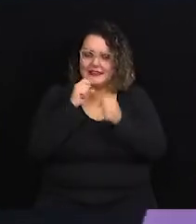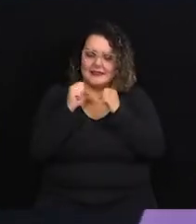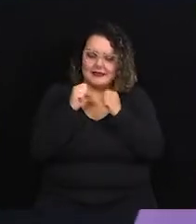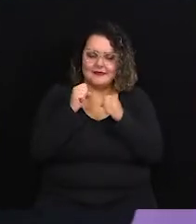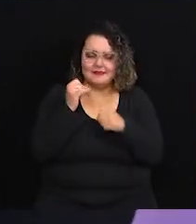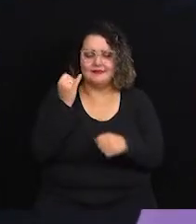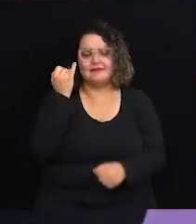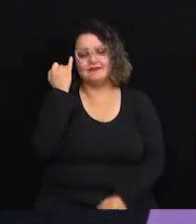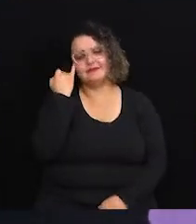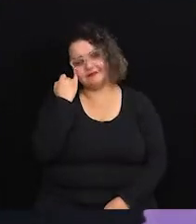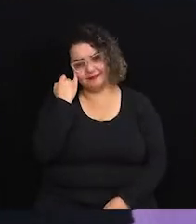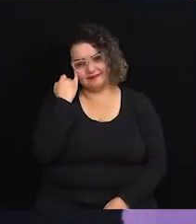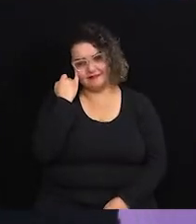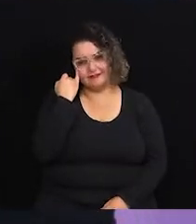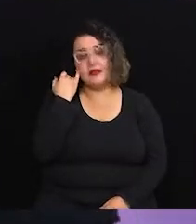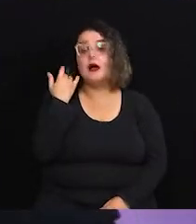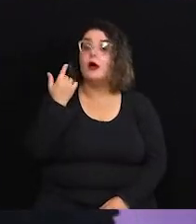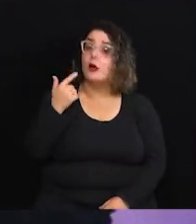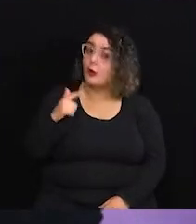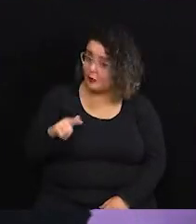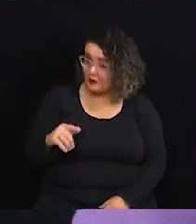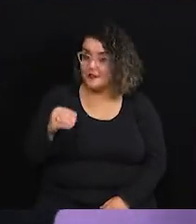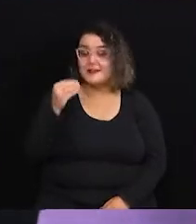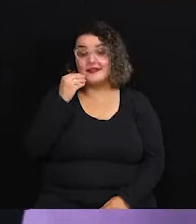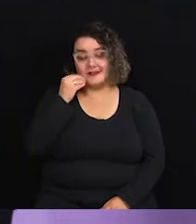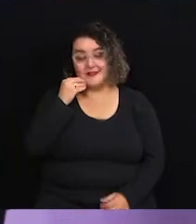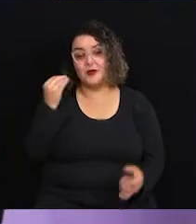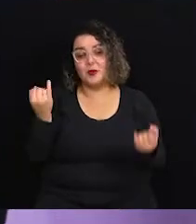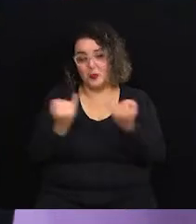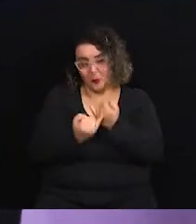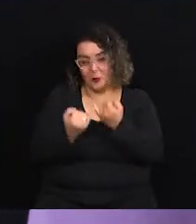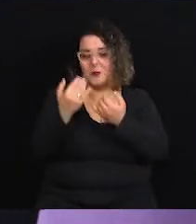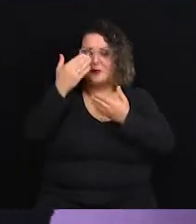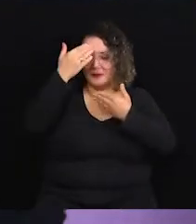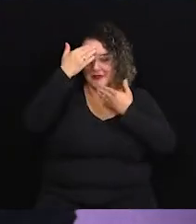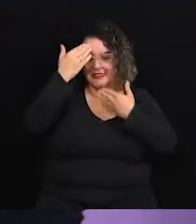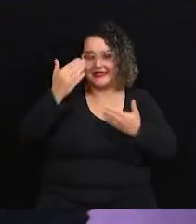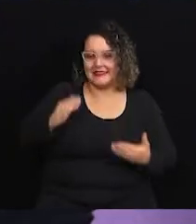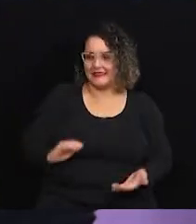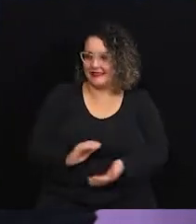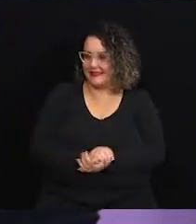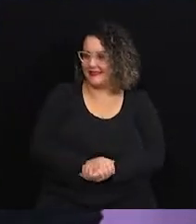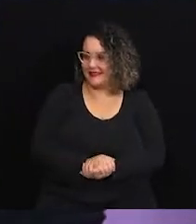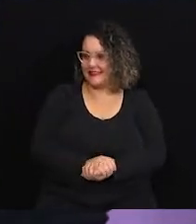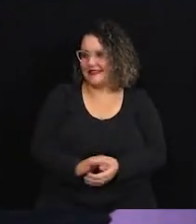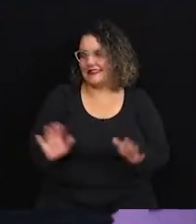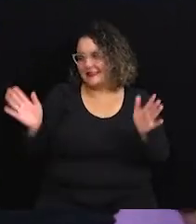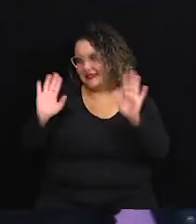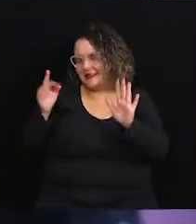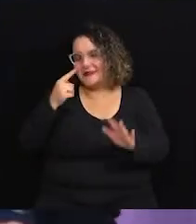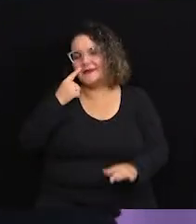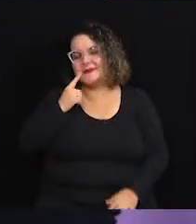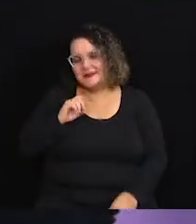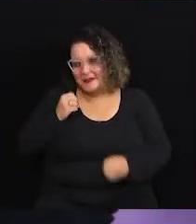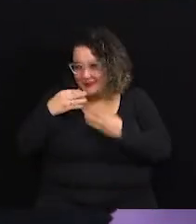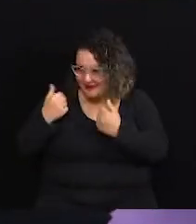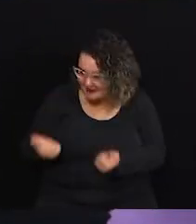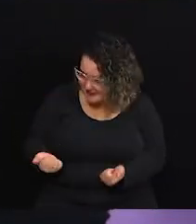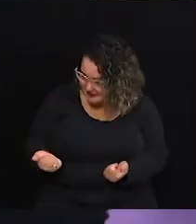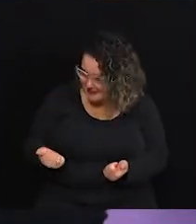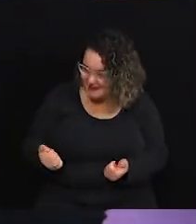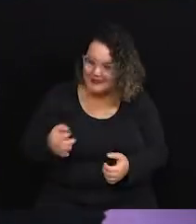uma preguiça, mas a gente ainda continua tentando emagrecer, né? Obrigada. Oi, Viviane, tudo bem com